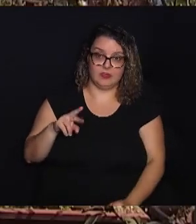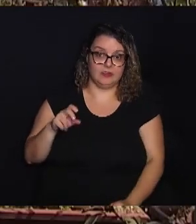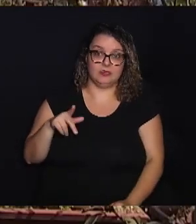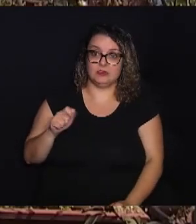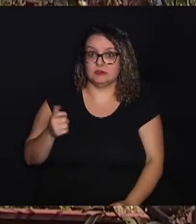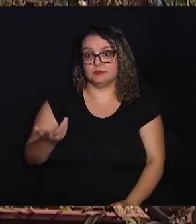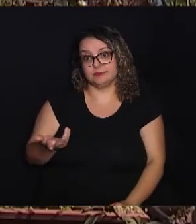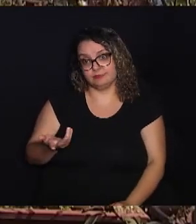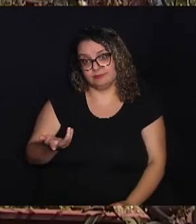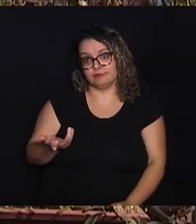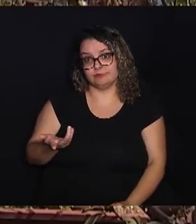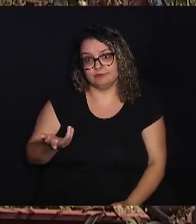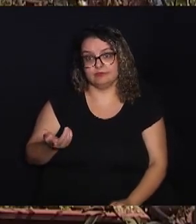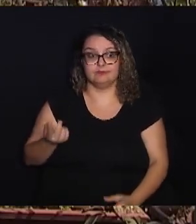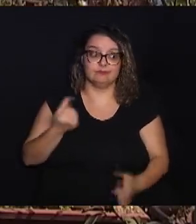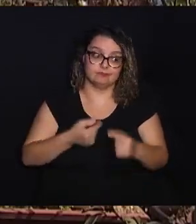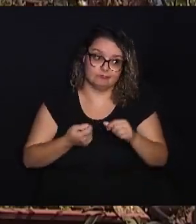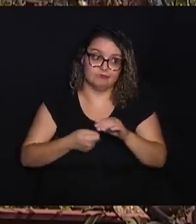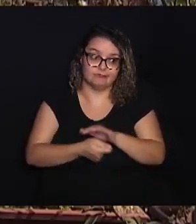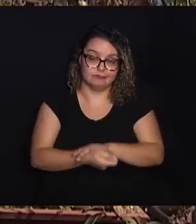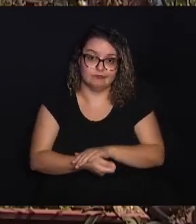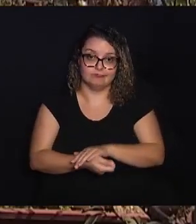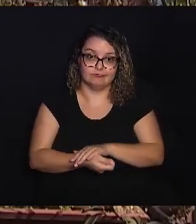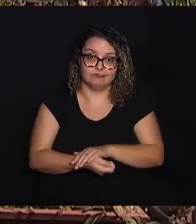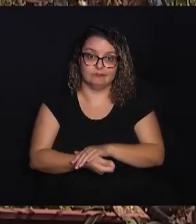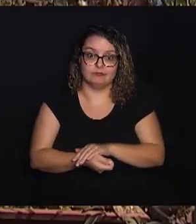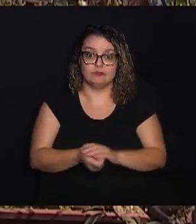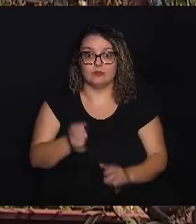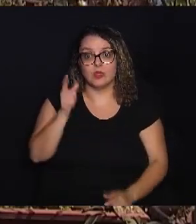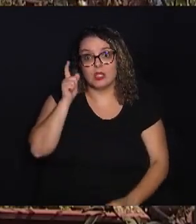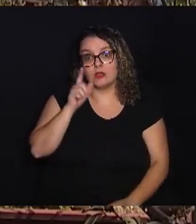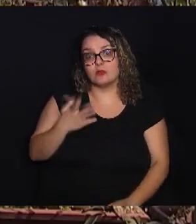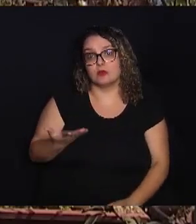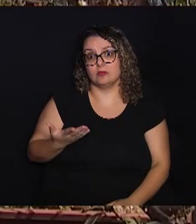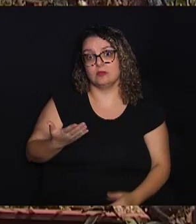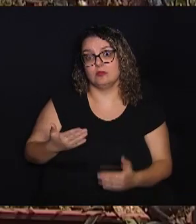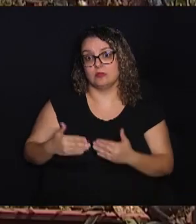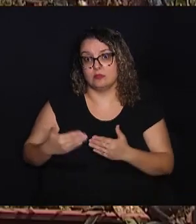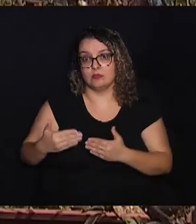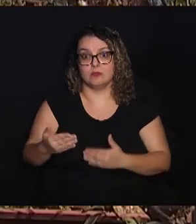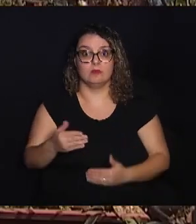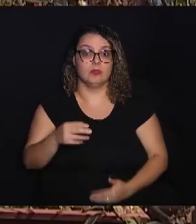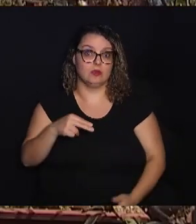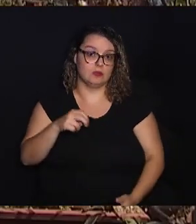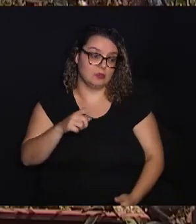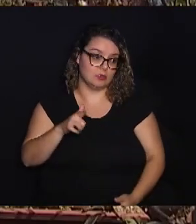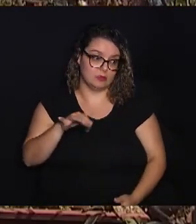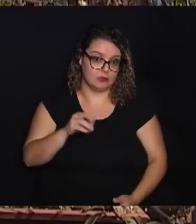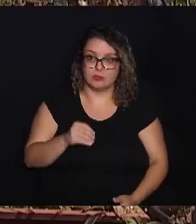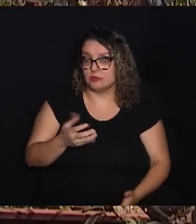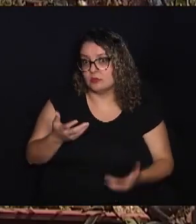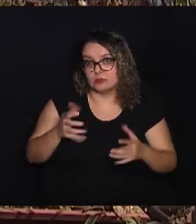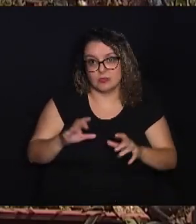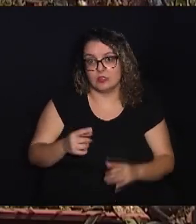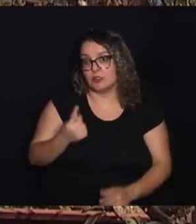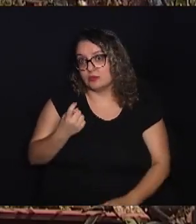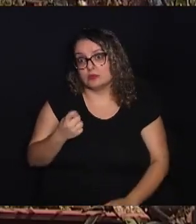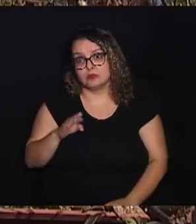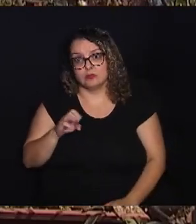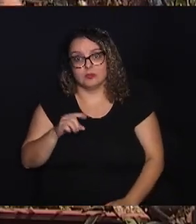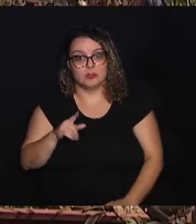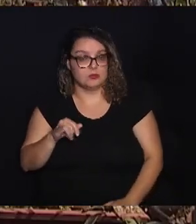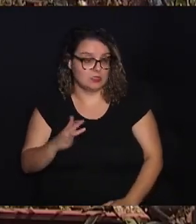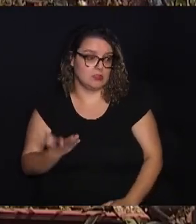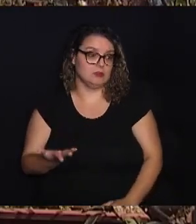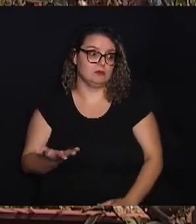a pessoa vai investir um dinheiro e aí eu não vou conseguir perpetuar o meu negócio, porque eu não quero que ela fique só num bonsai. Eu quero